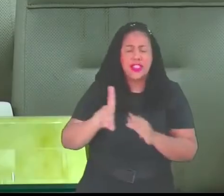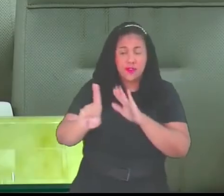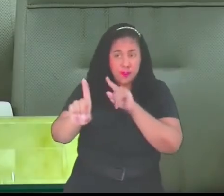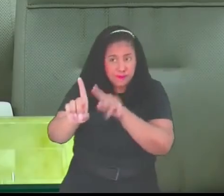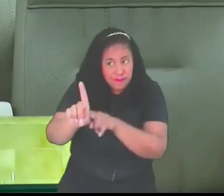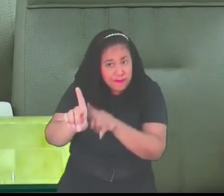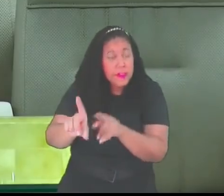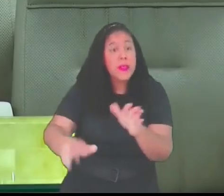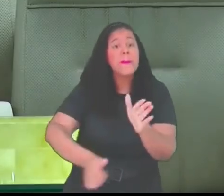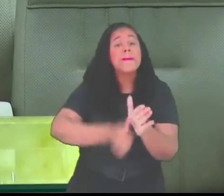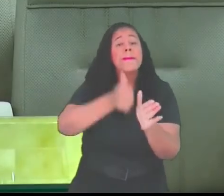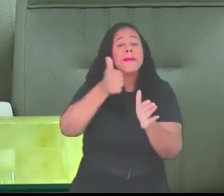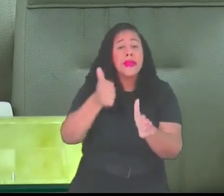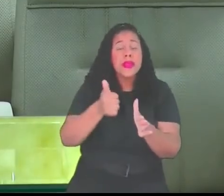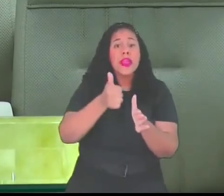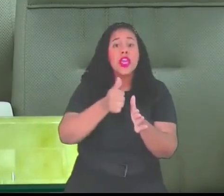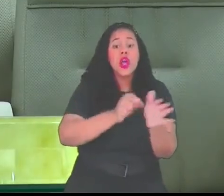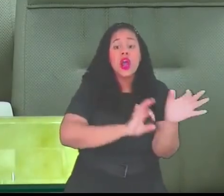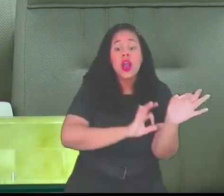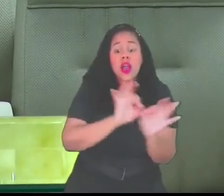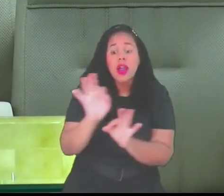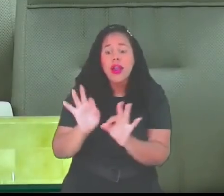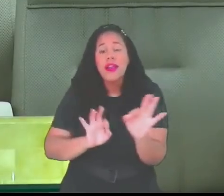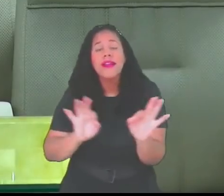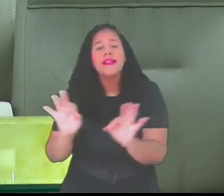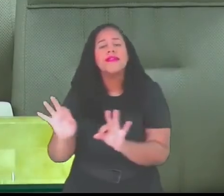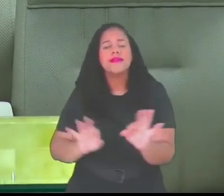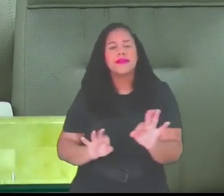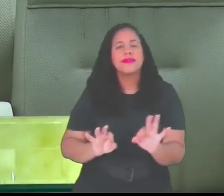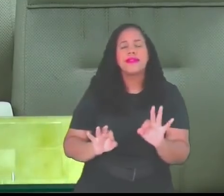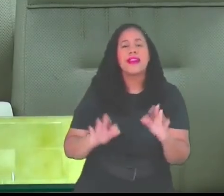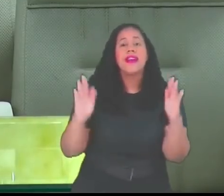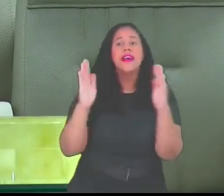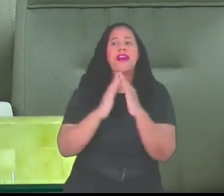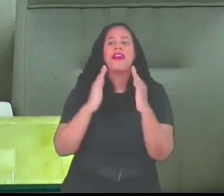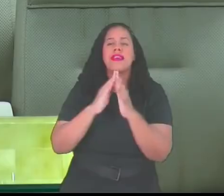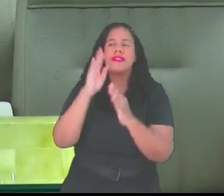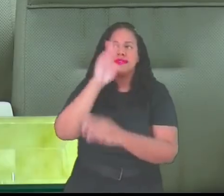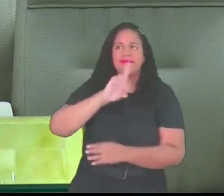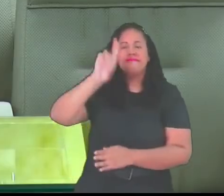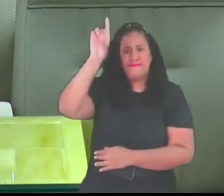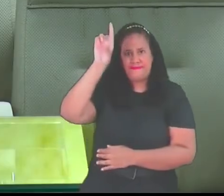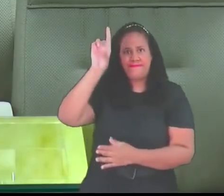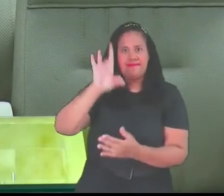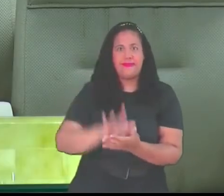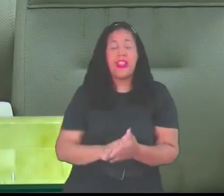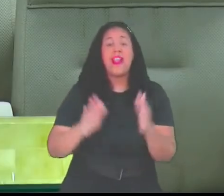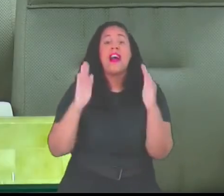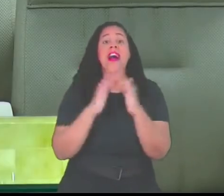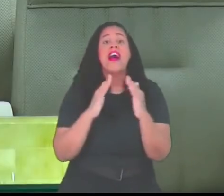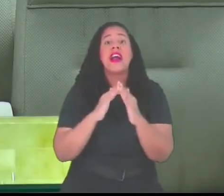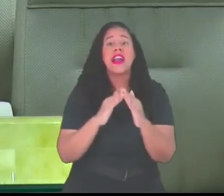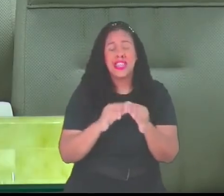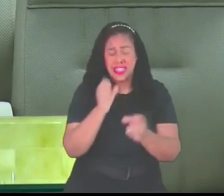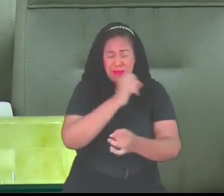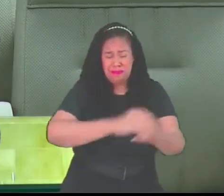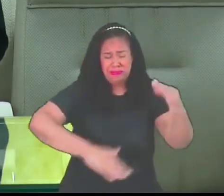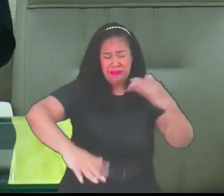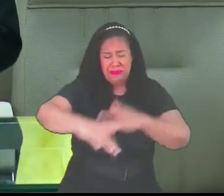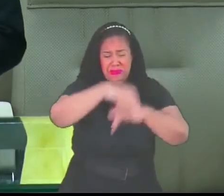Primeiro, organizar a casa do Senhor. A casa estava em